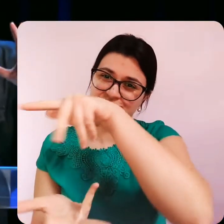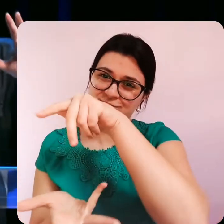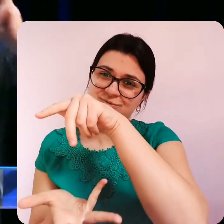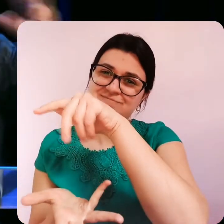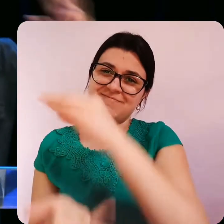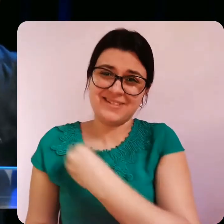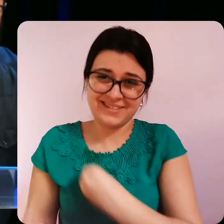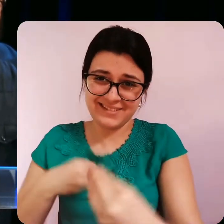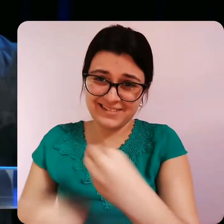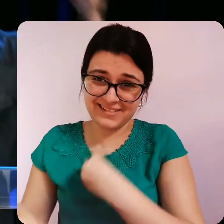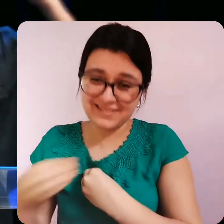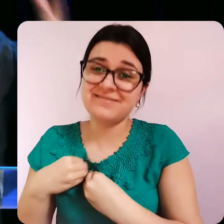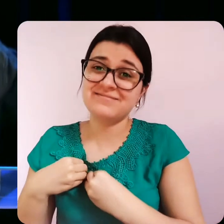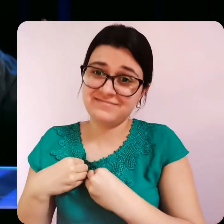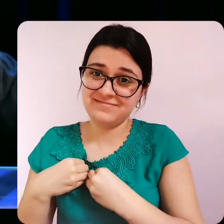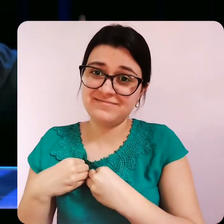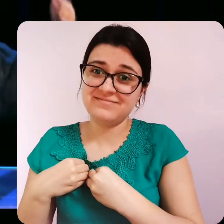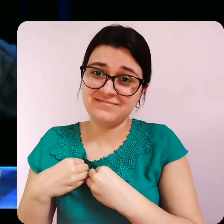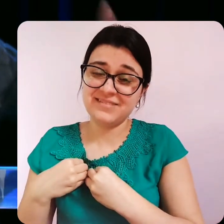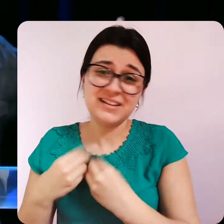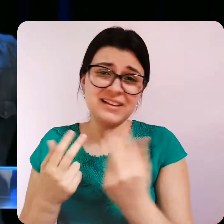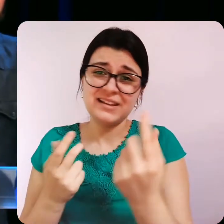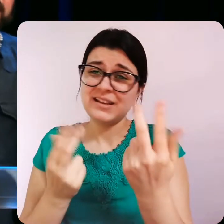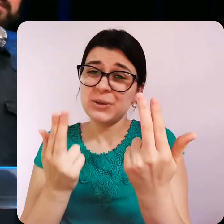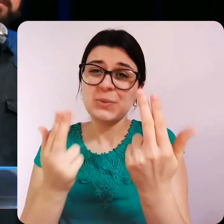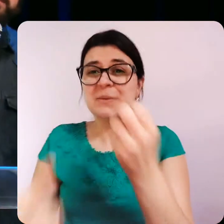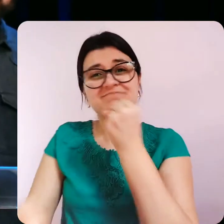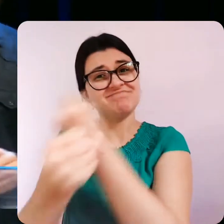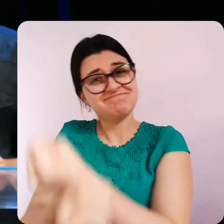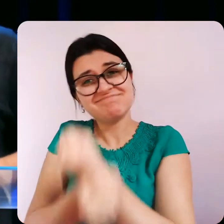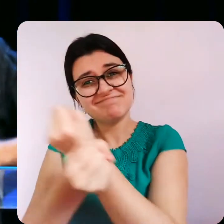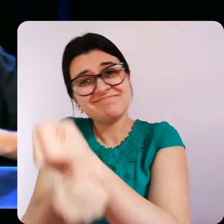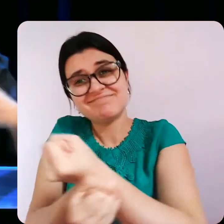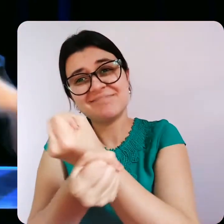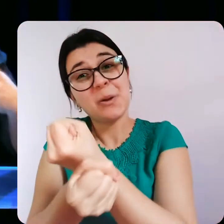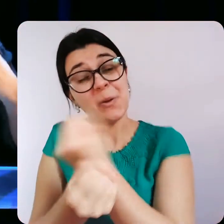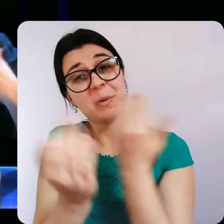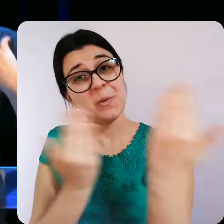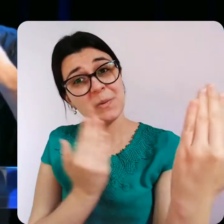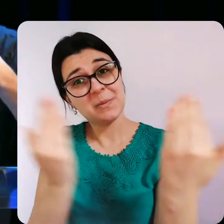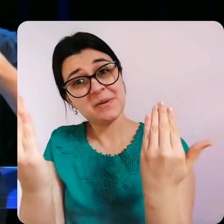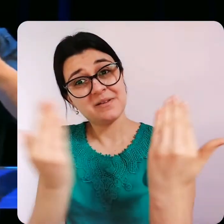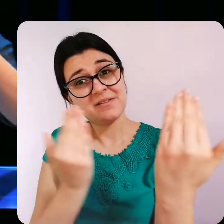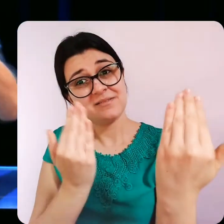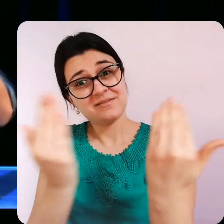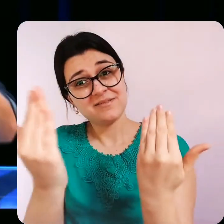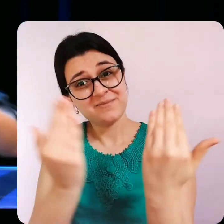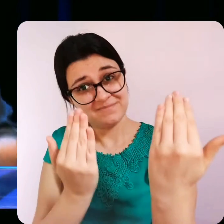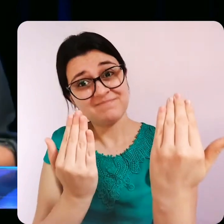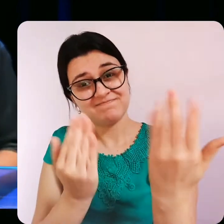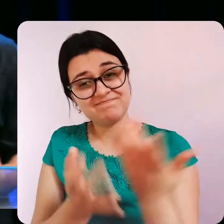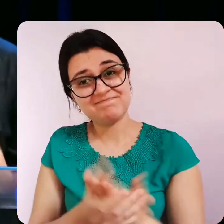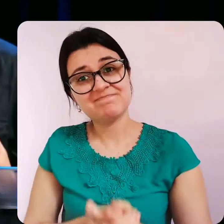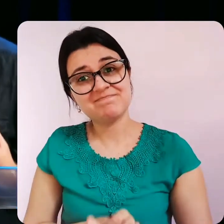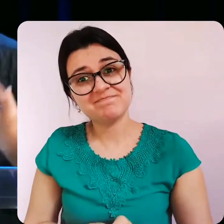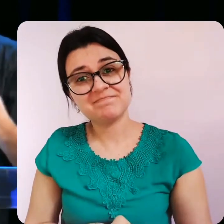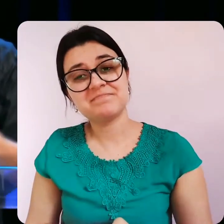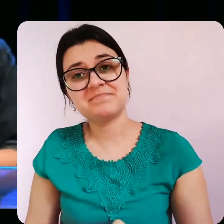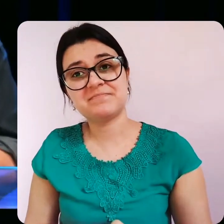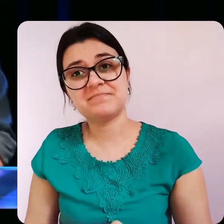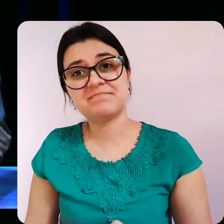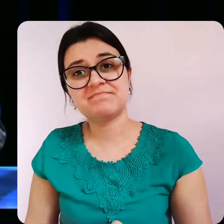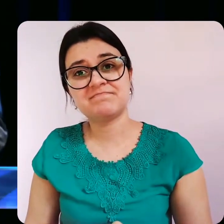nós éramos ou somos escravos dos princípios deste mundo. O que significa ser escravos dos princípios deste mundo? Paulo está